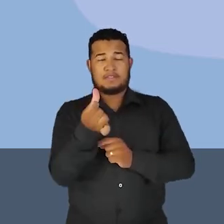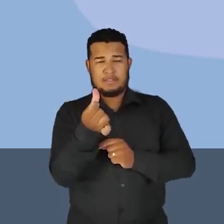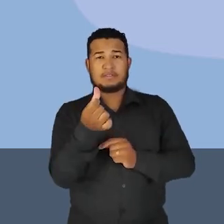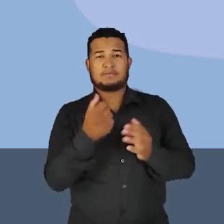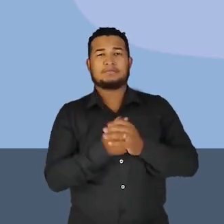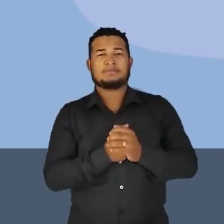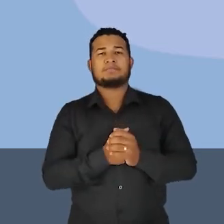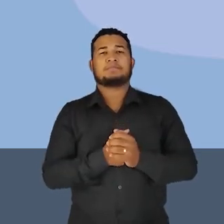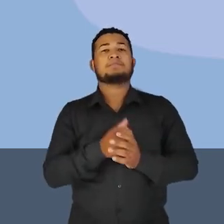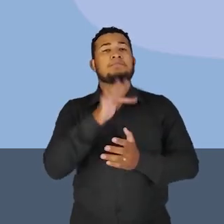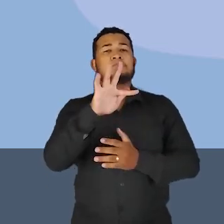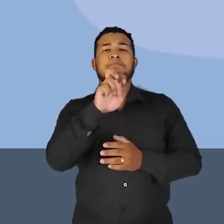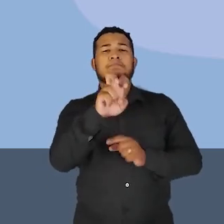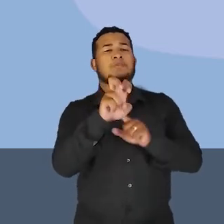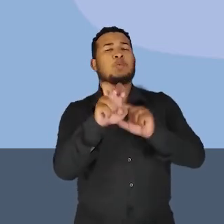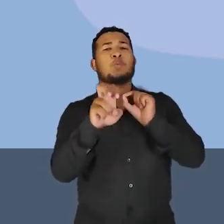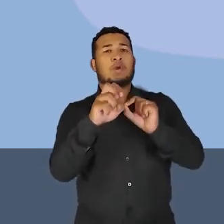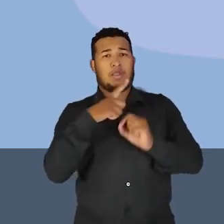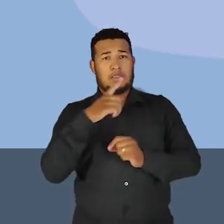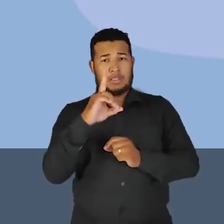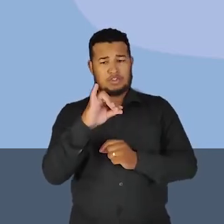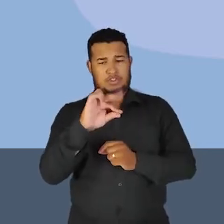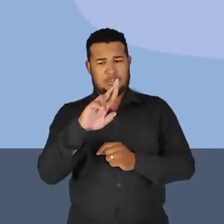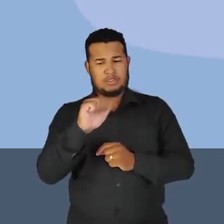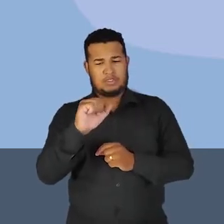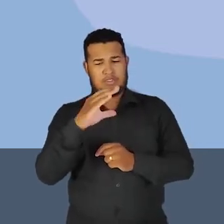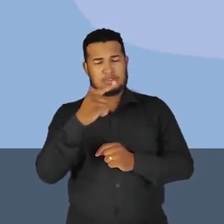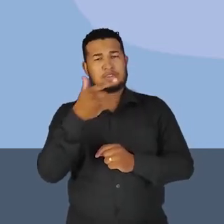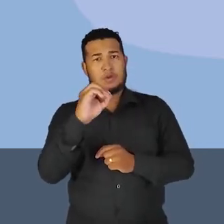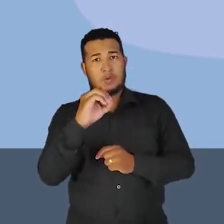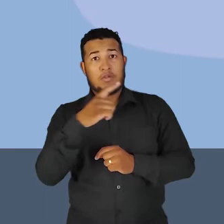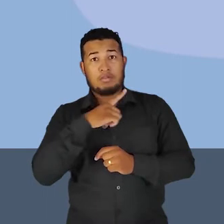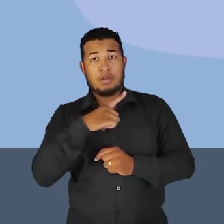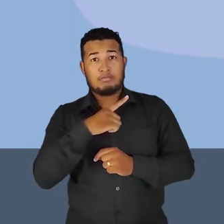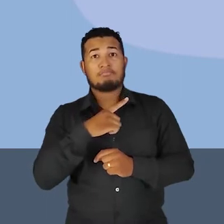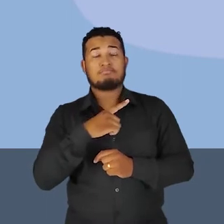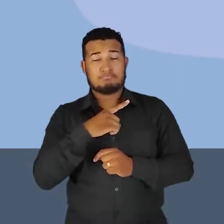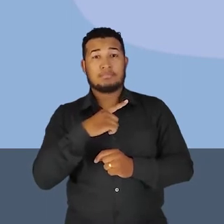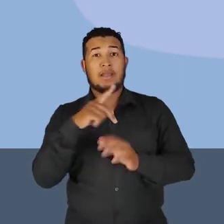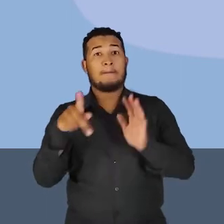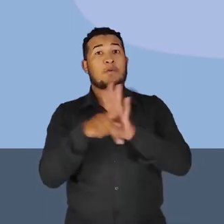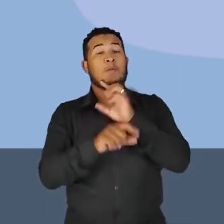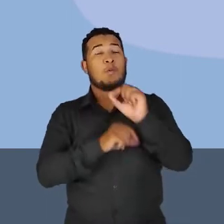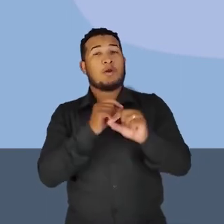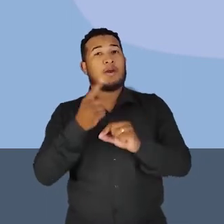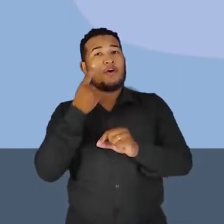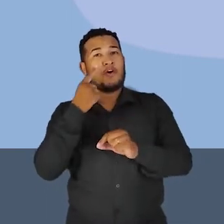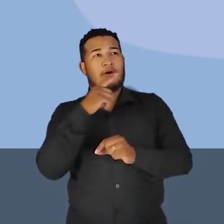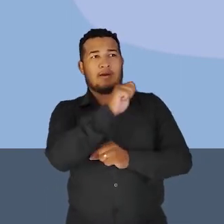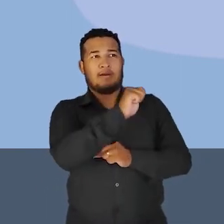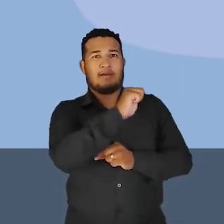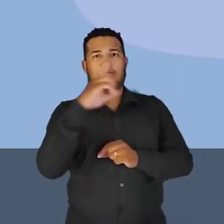F5. O vetor F5 tem uma direção? Tem. O vetor F5, a direção está sobre a reta AB.